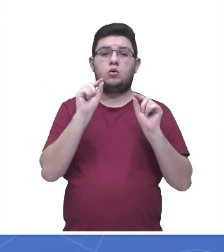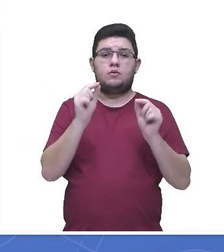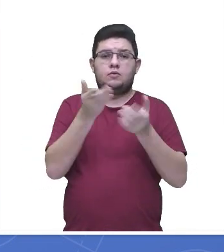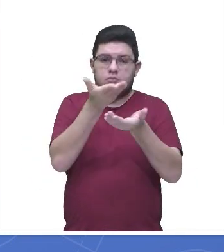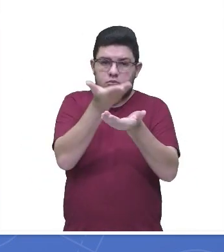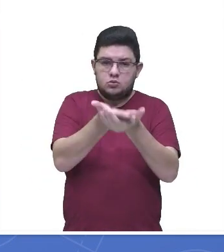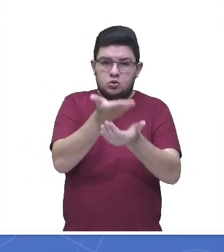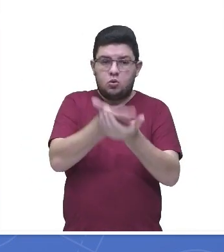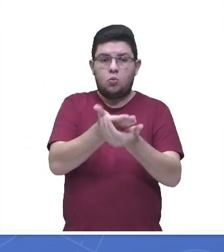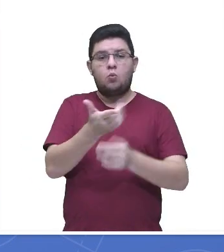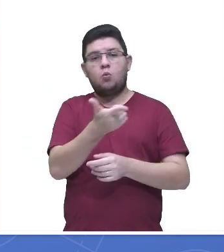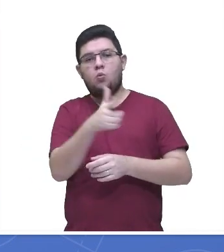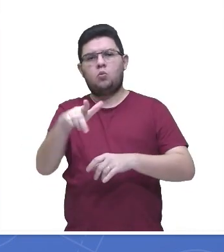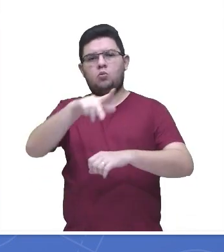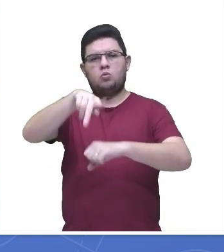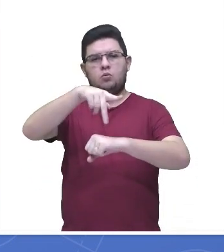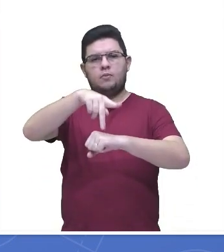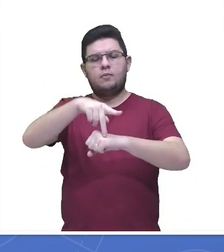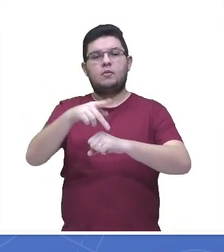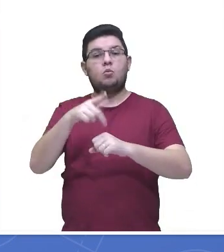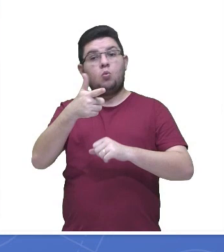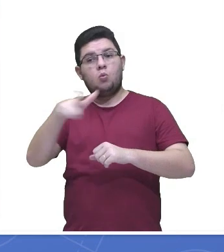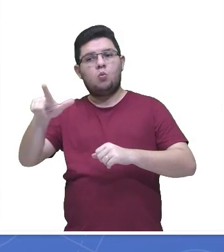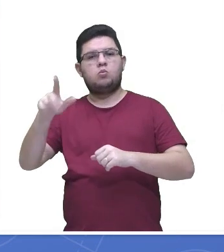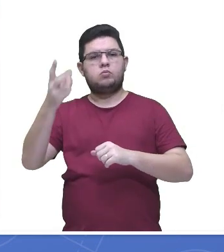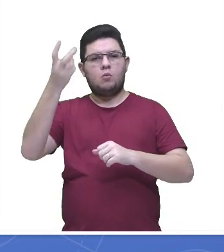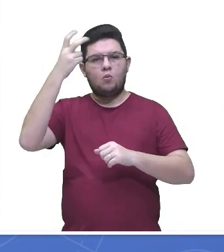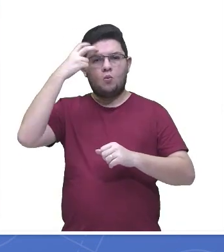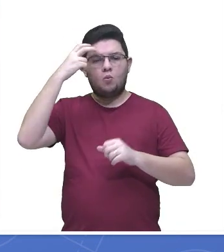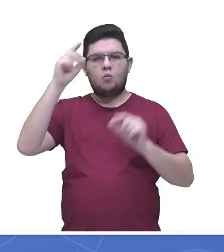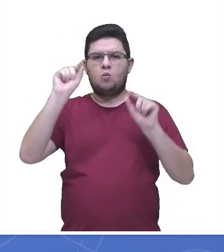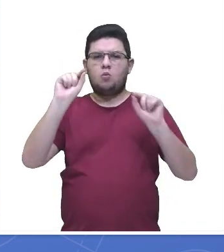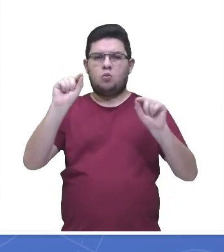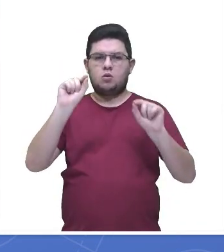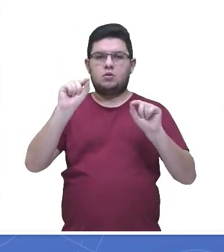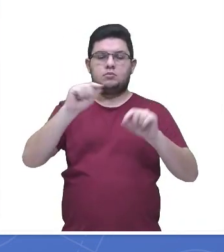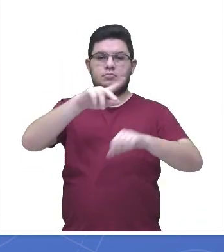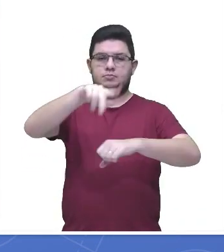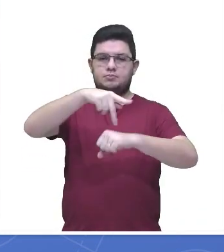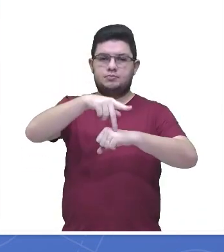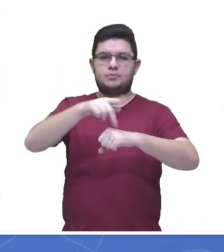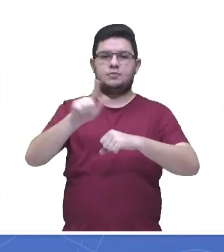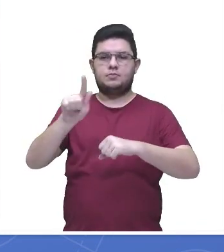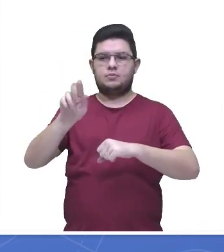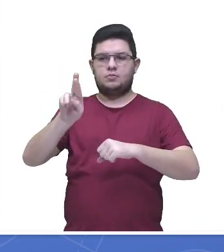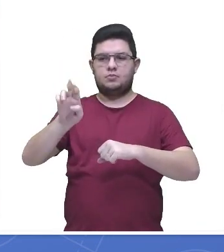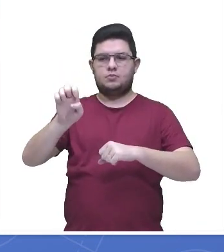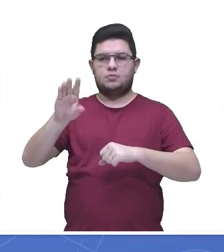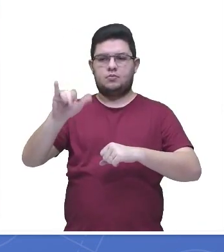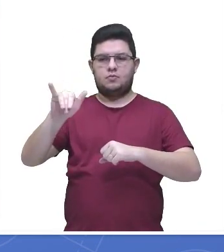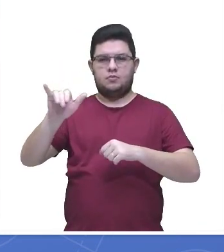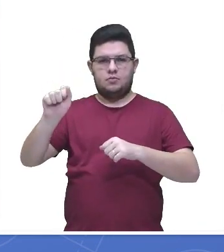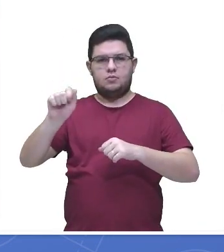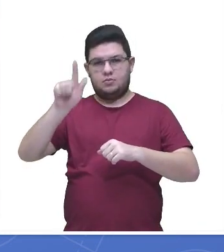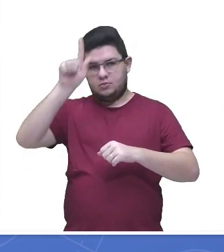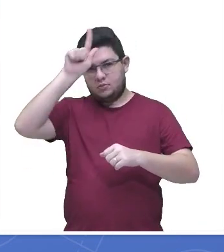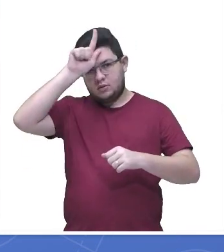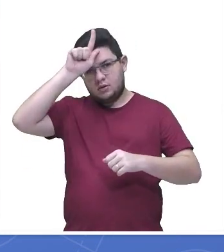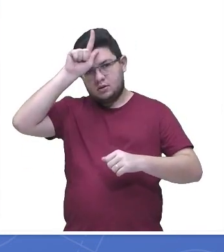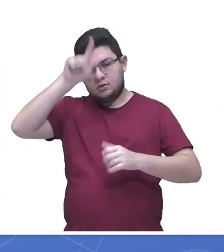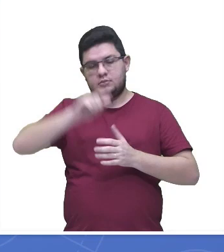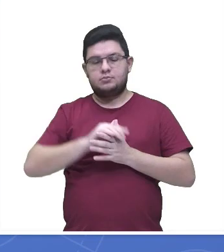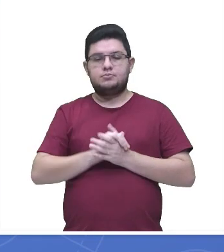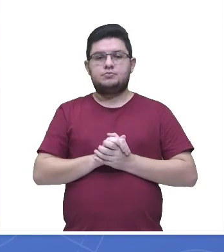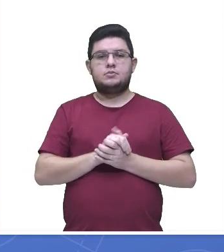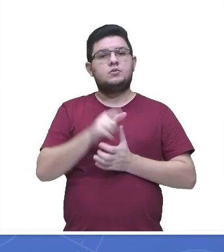Em uma outra cultura, que é chamada de Grécia. Quem nunca ouviu falar da Grécia? Certo?